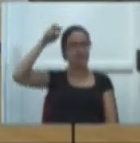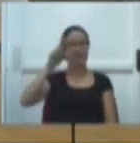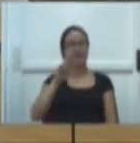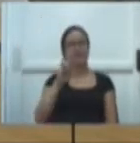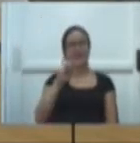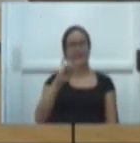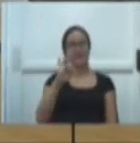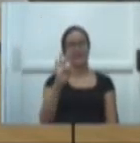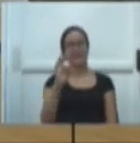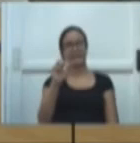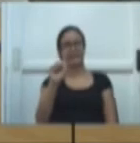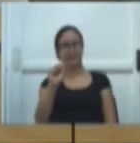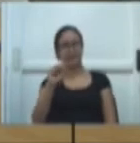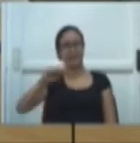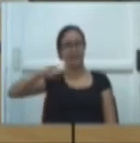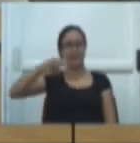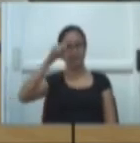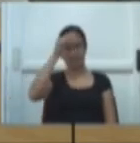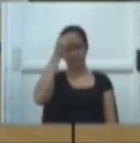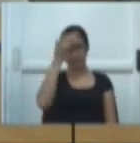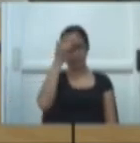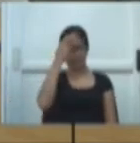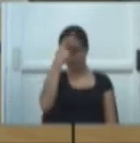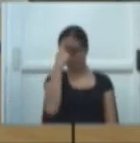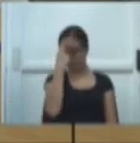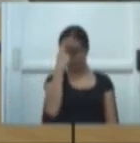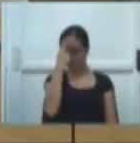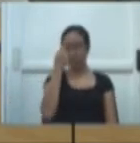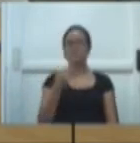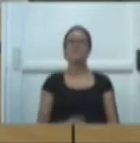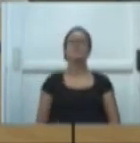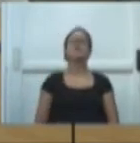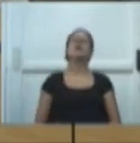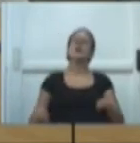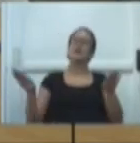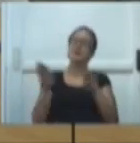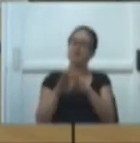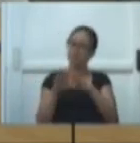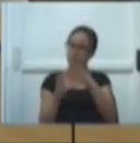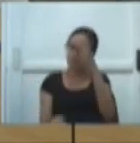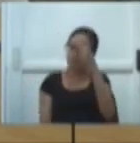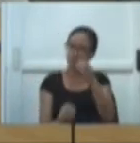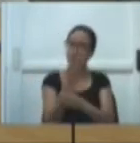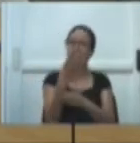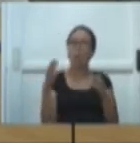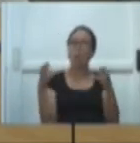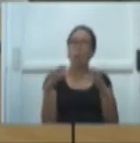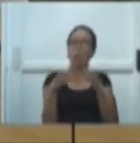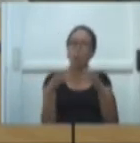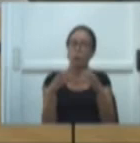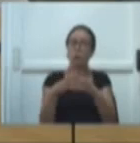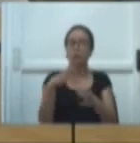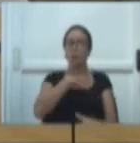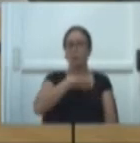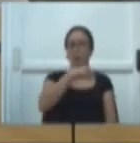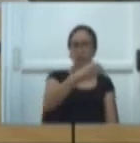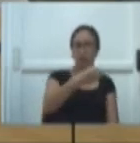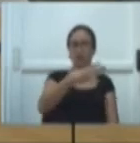da comunidade Filhos e Filhas de Deus da Associação A Palavra de Deus, uma